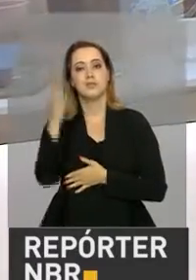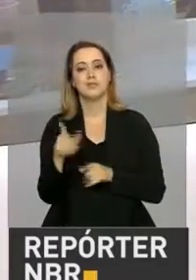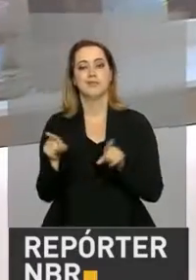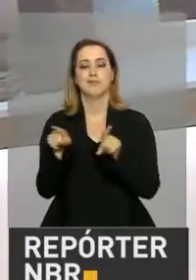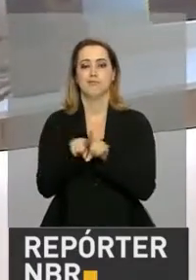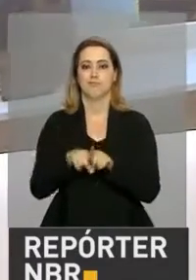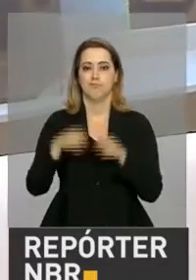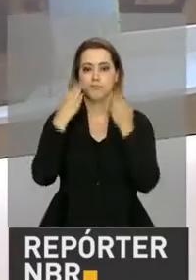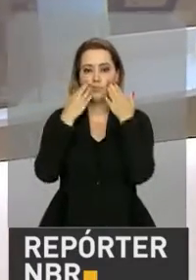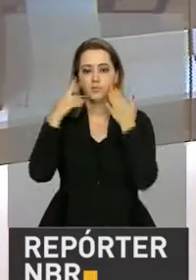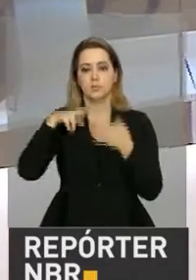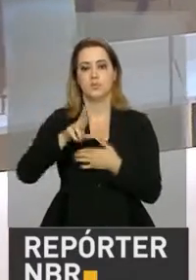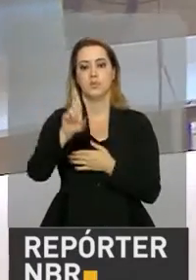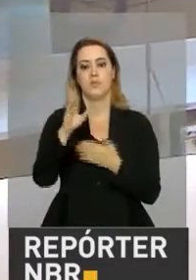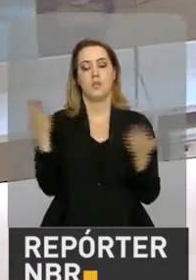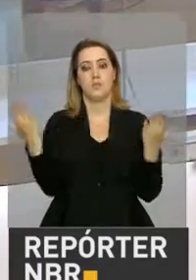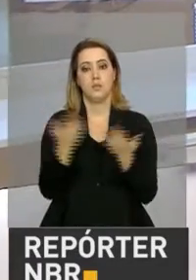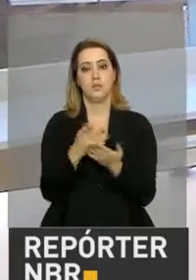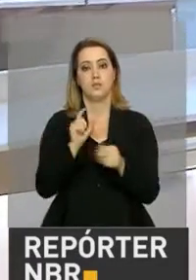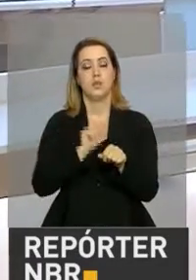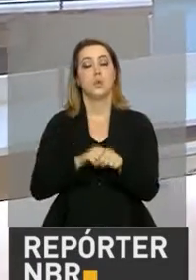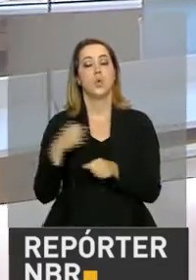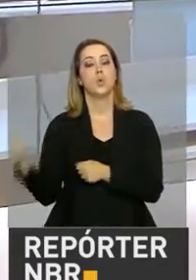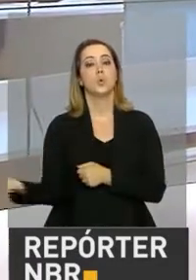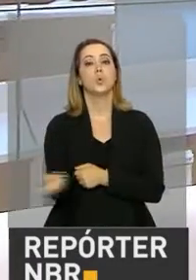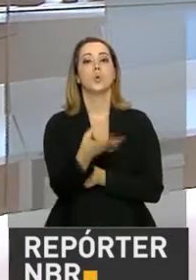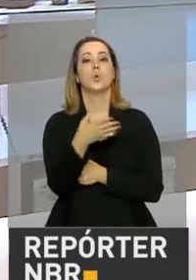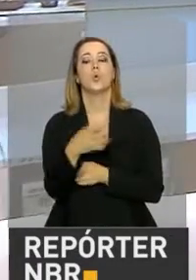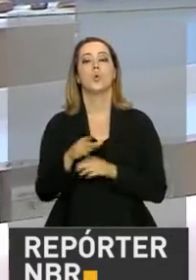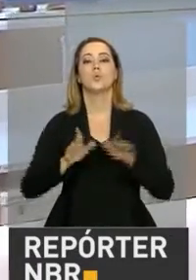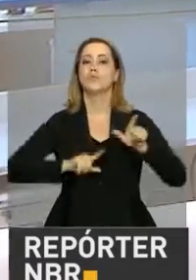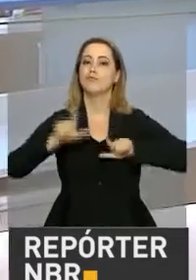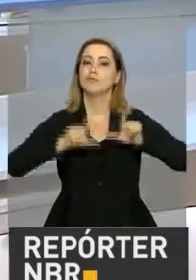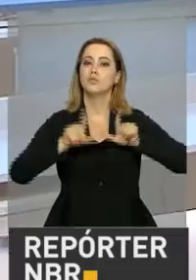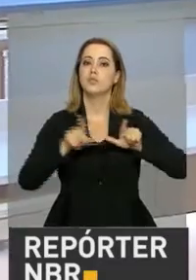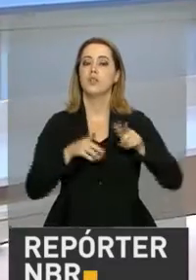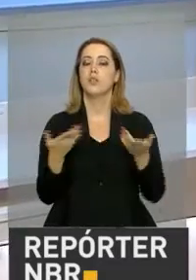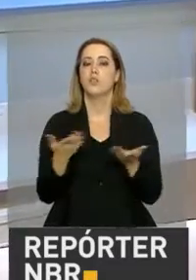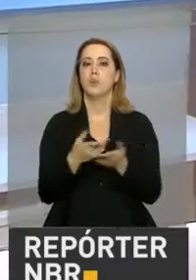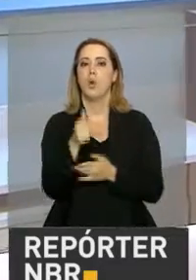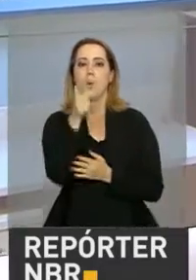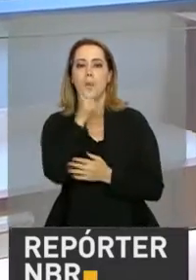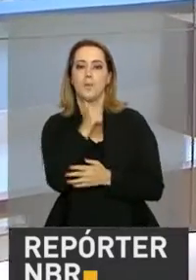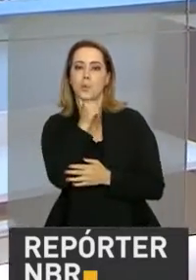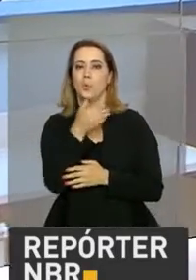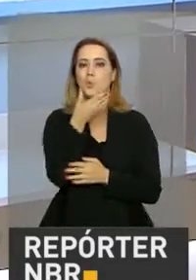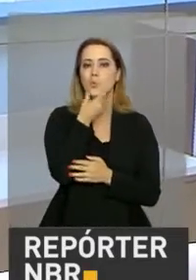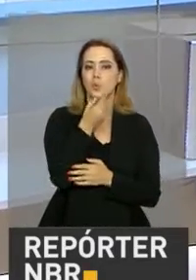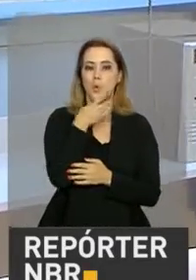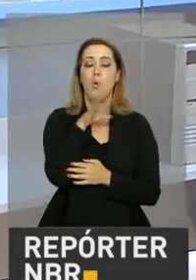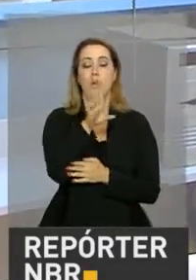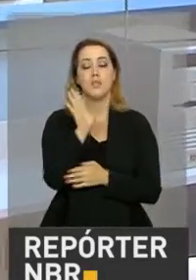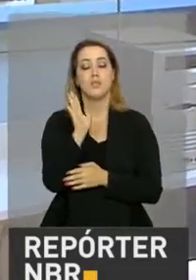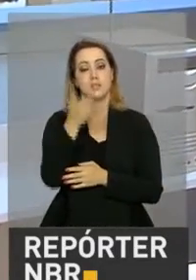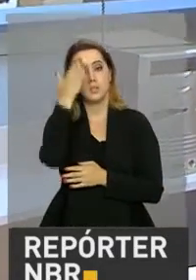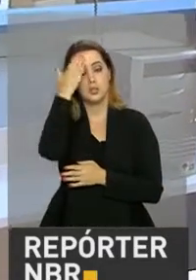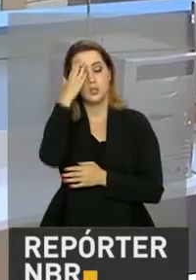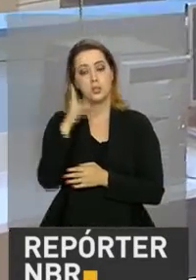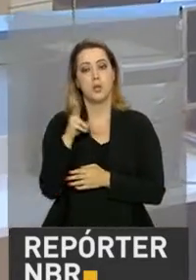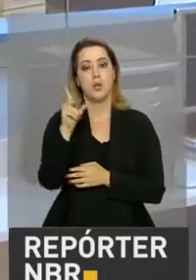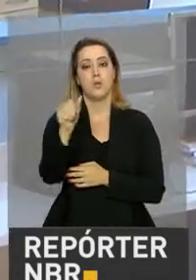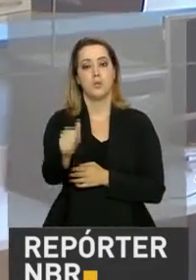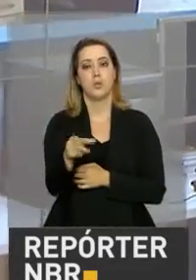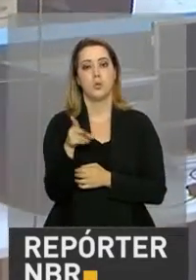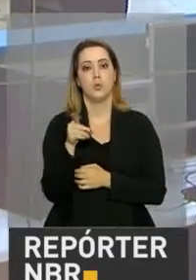também na voz do brasil vai do brasil não está o formato que apresentada por gláucia gomes e airton medeiros seja sabe todos os dias de segunda